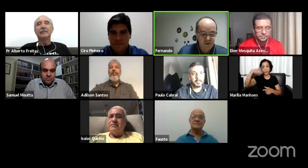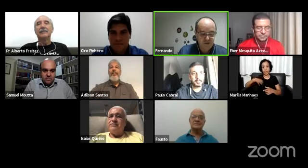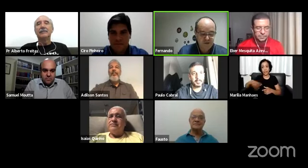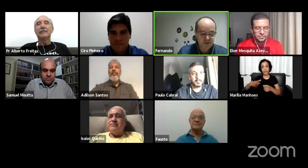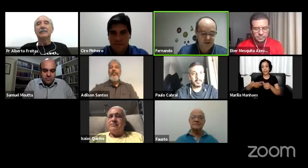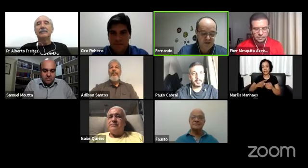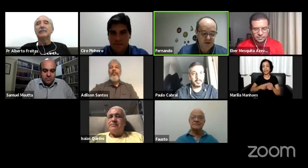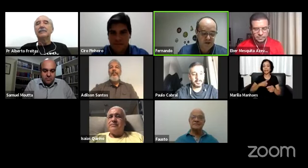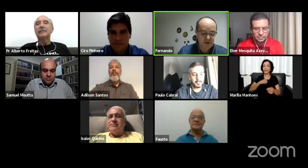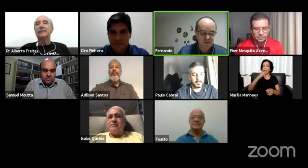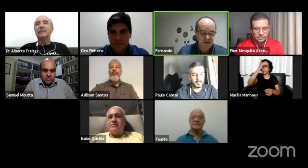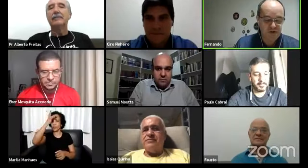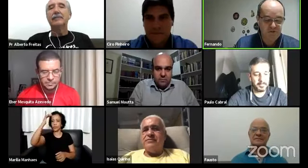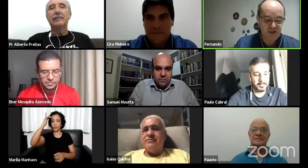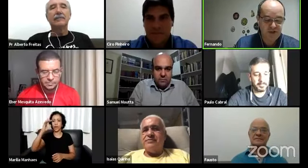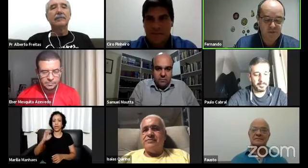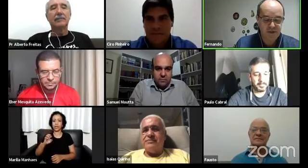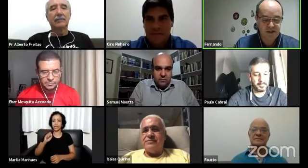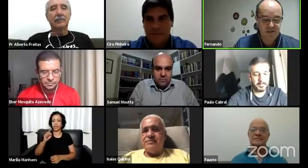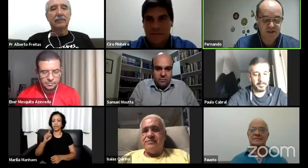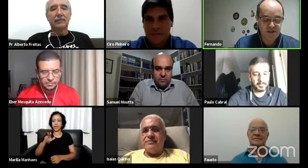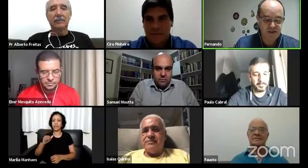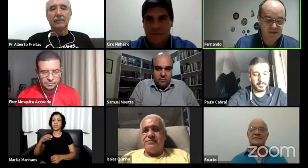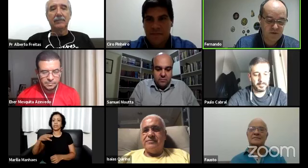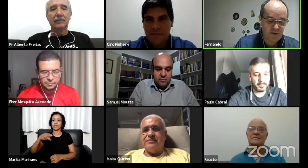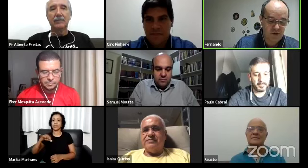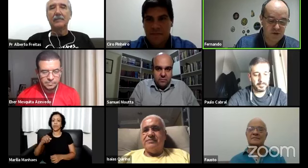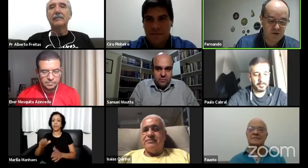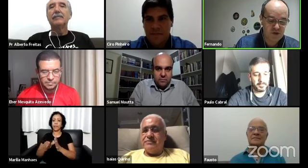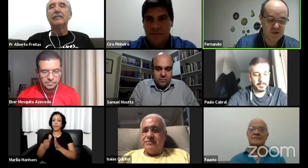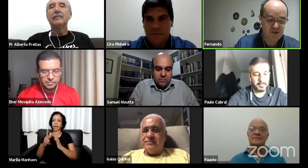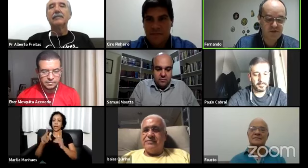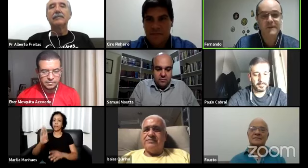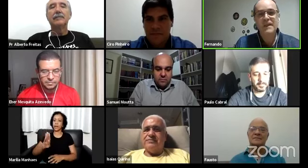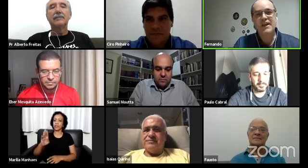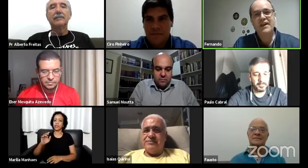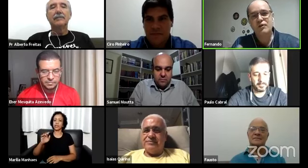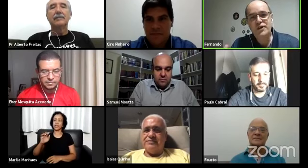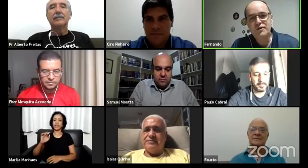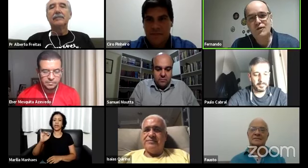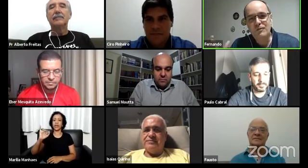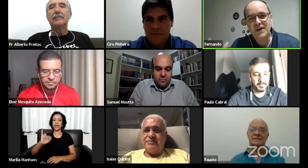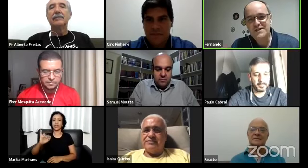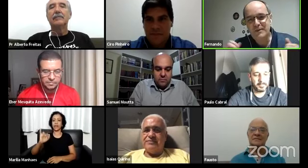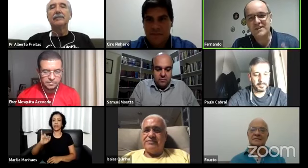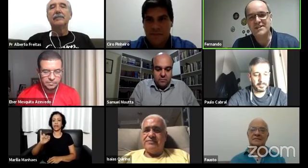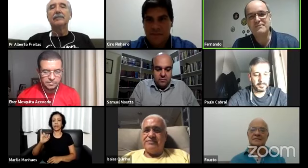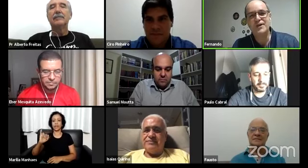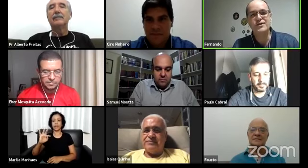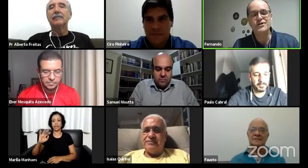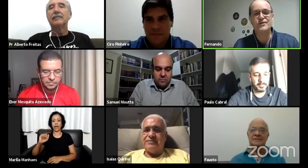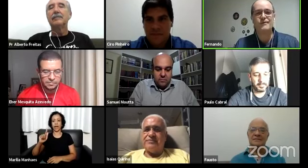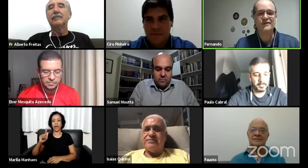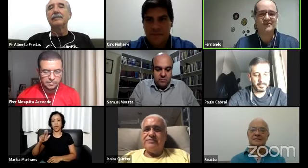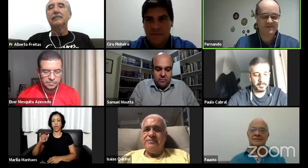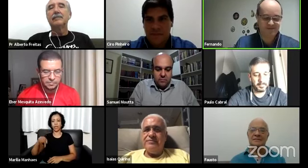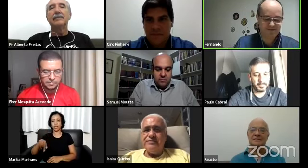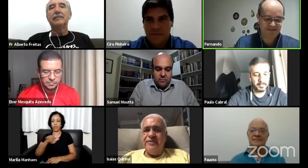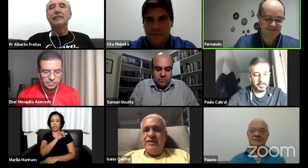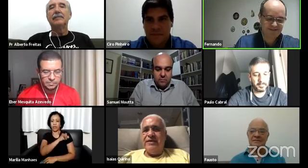Também unido, pastor Isaías, com Alice Moreira Vieira, da Primeira Igreja Batista em Itaguaí, no Rio de Janeiro. Unido com o Brasil Batista. Boa noite, meu